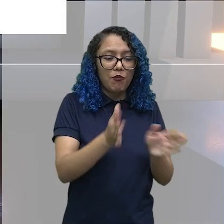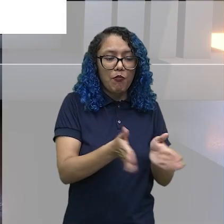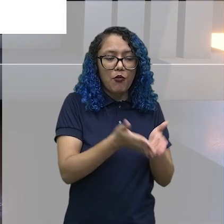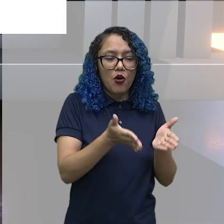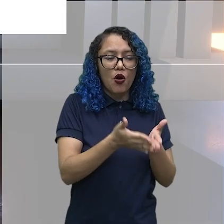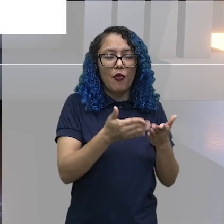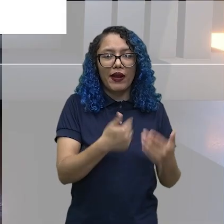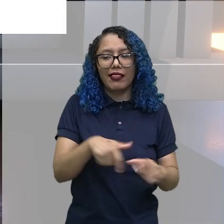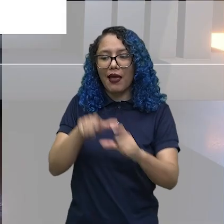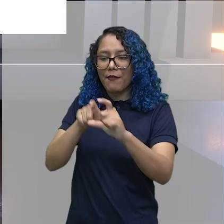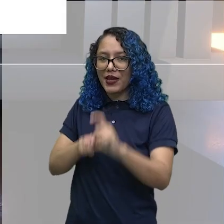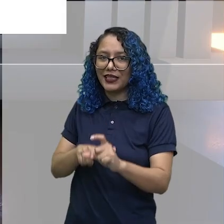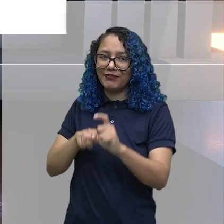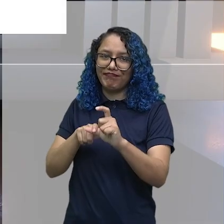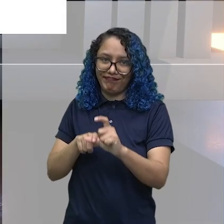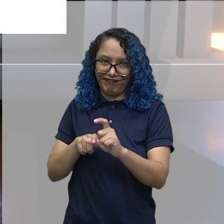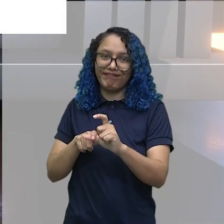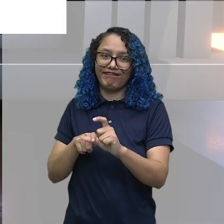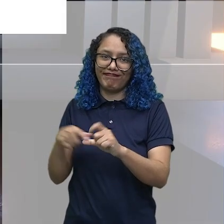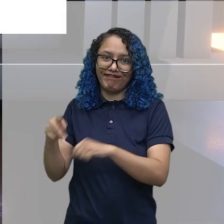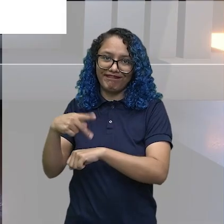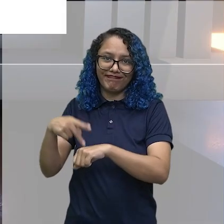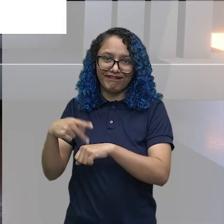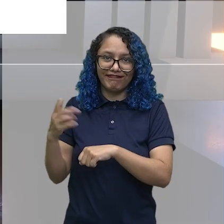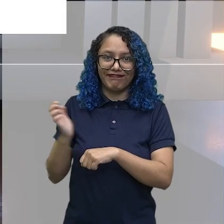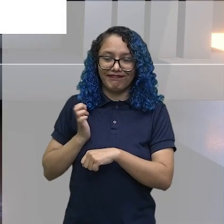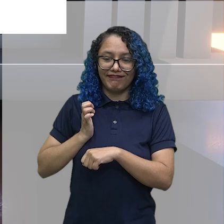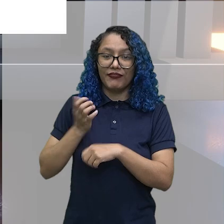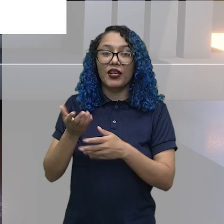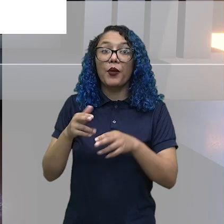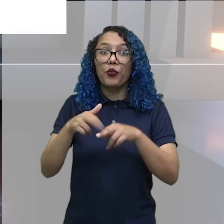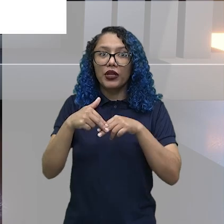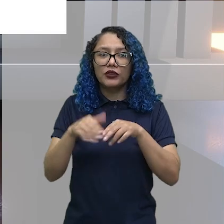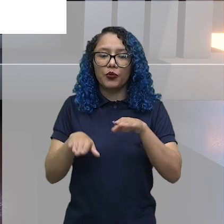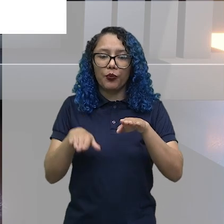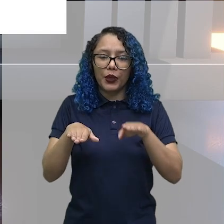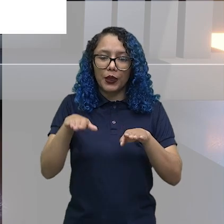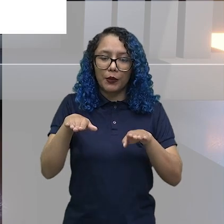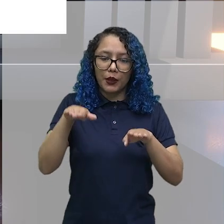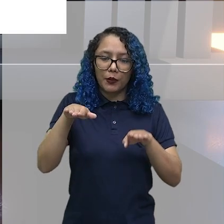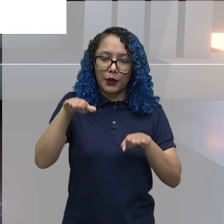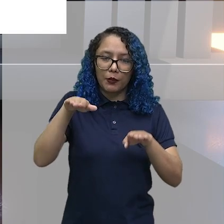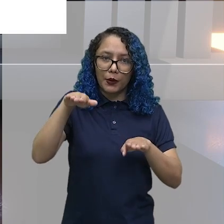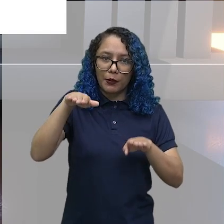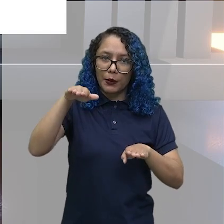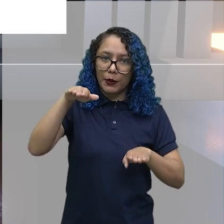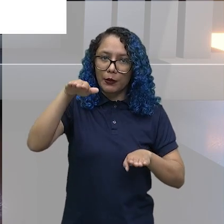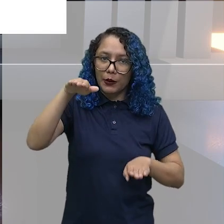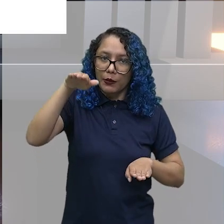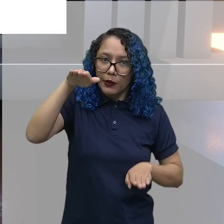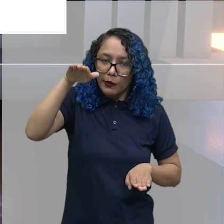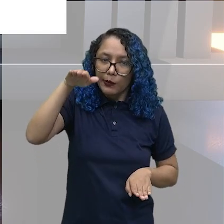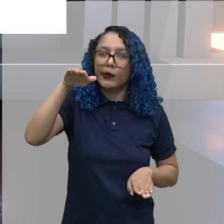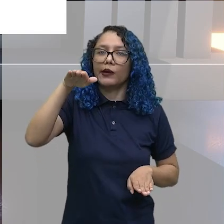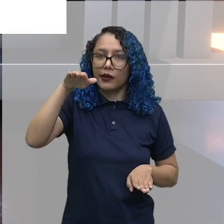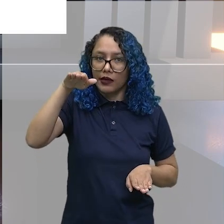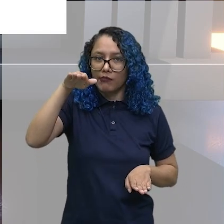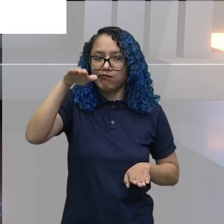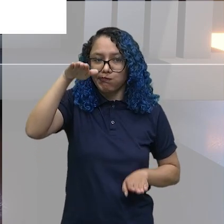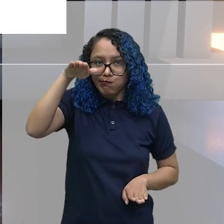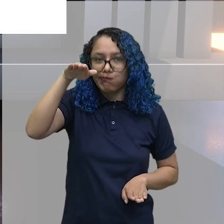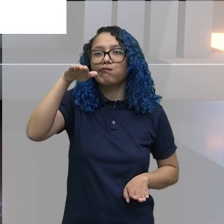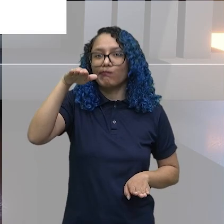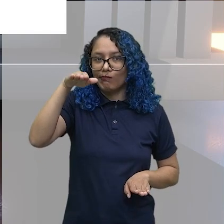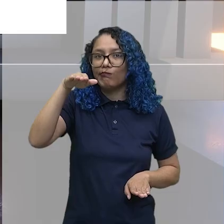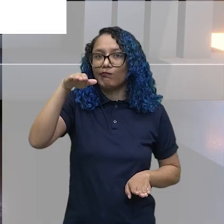tornam dependentes desses países. E aí essas desigualdades, elas vão crescendo entre os países ricos e os países mais